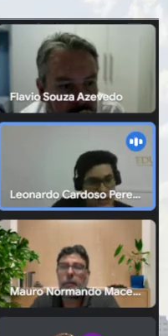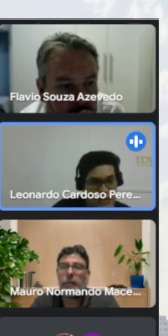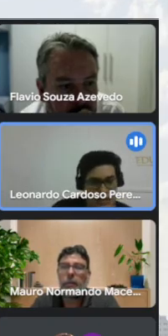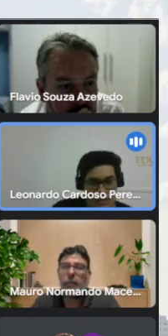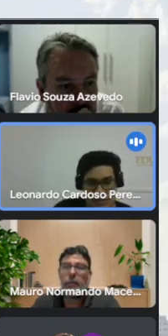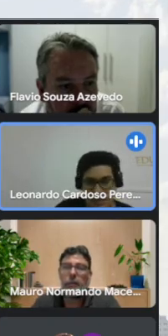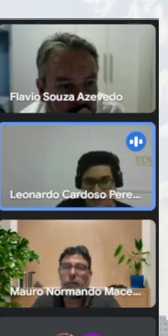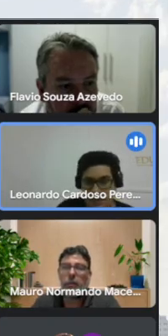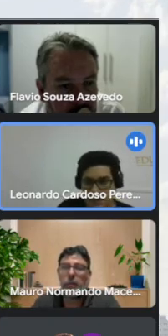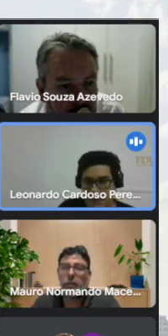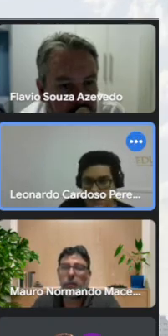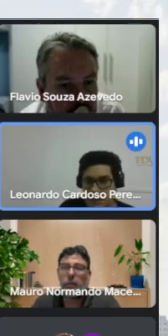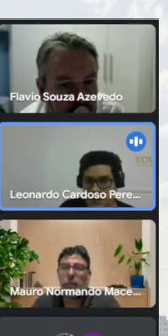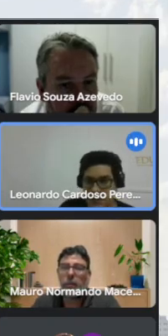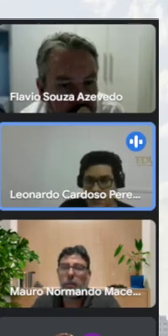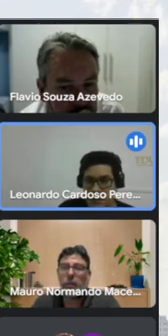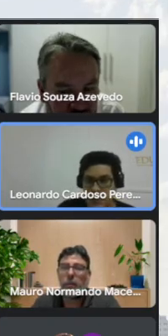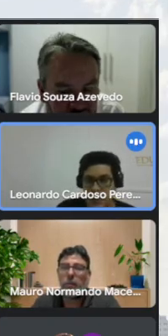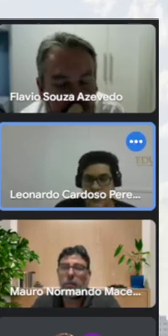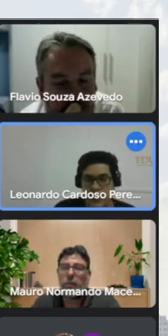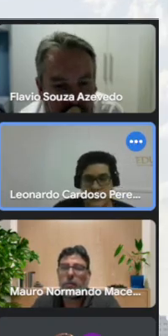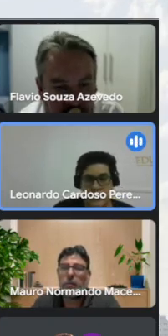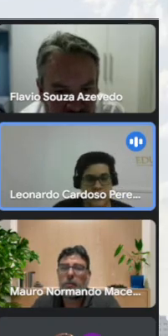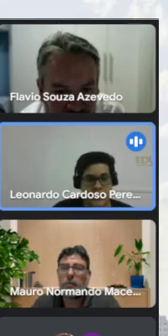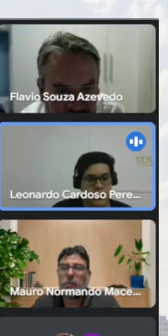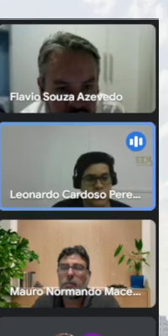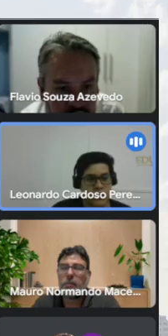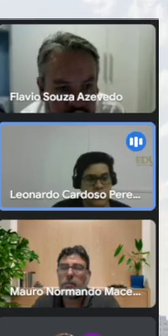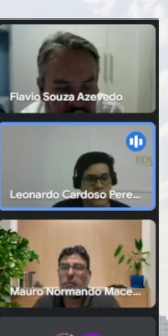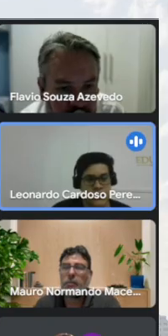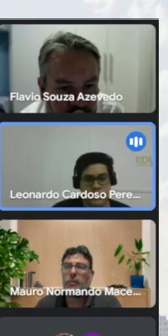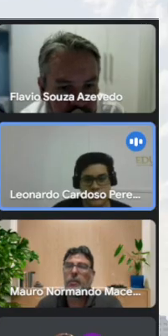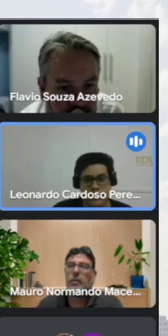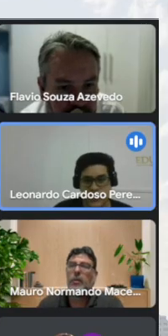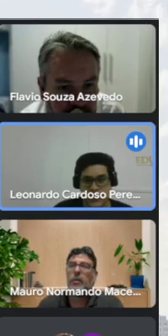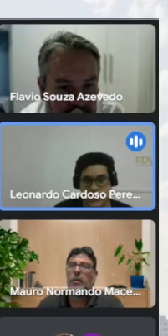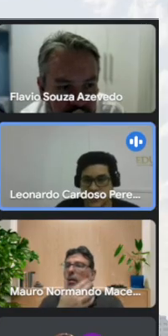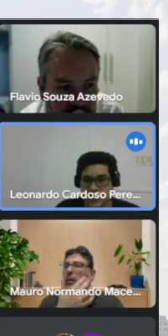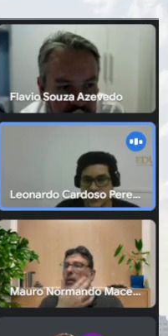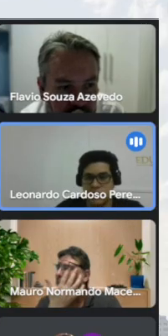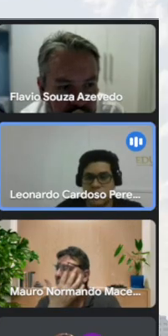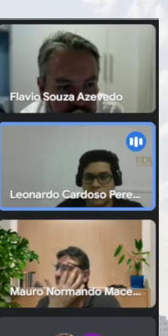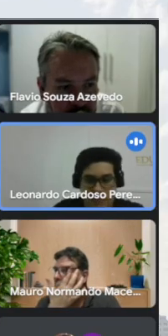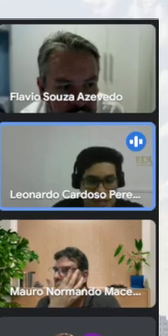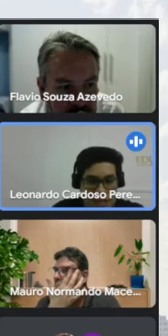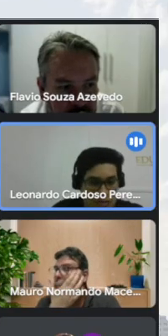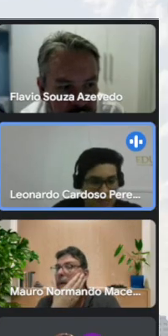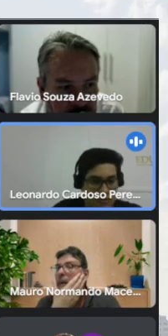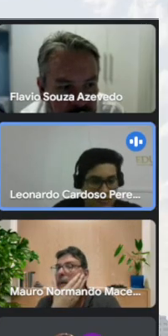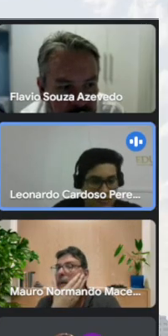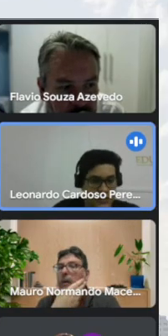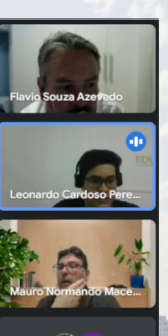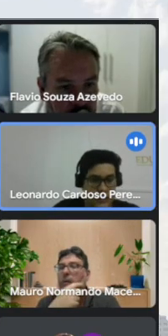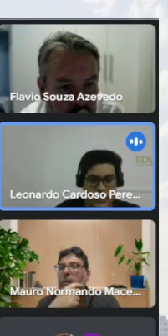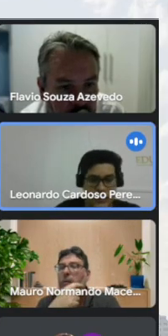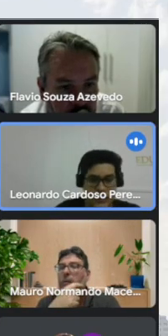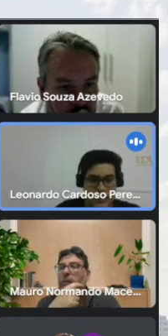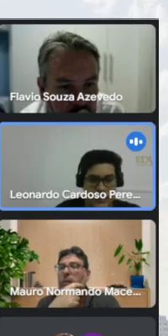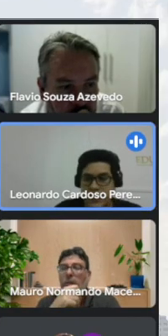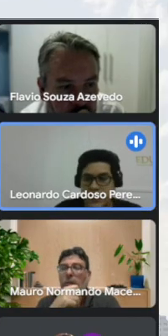por exemplo, à área necessária para implementar ele, se tem alguma limitação, por exemplo, no nível de contaminação do